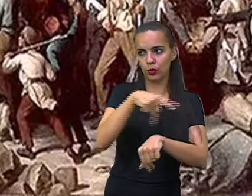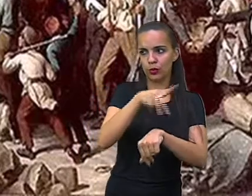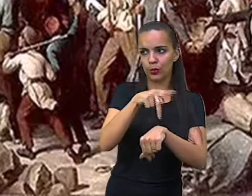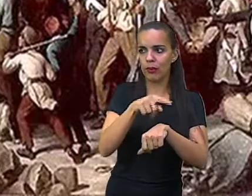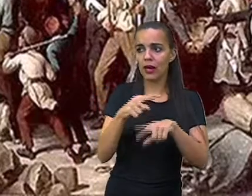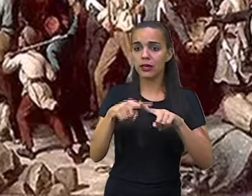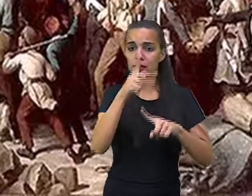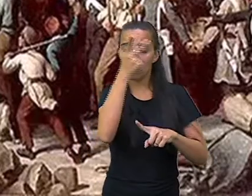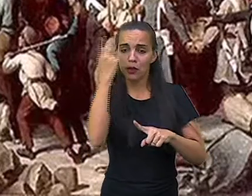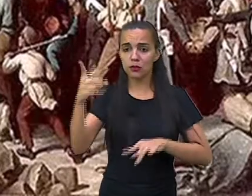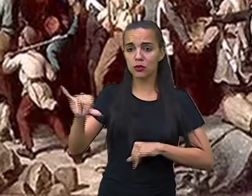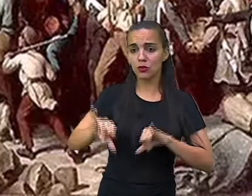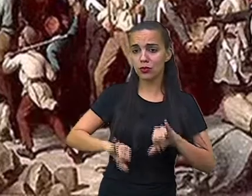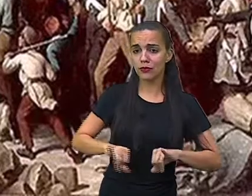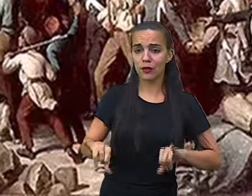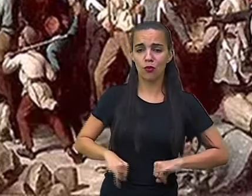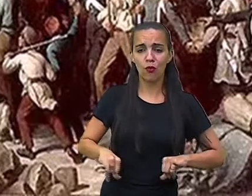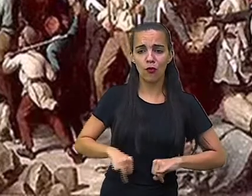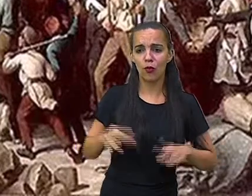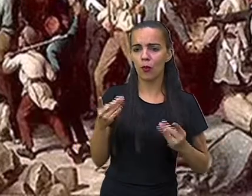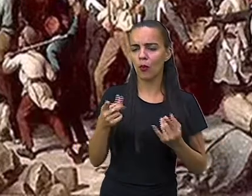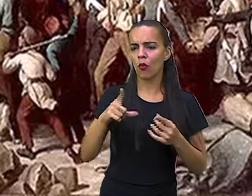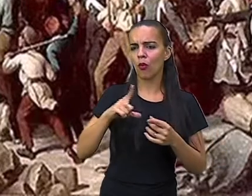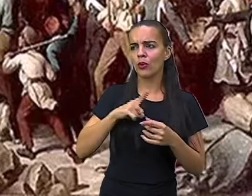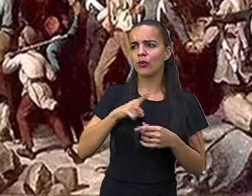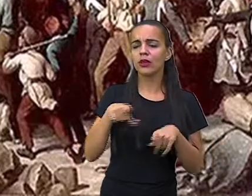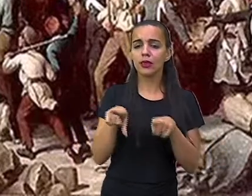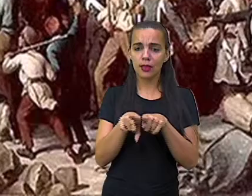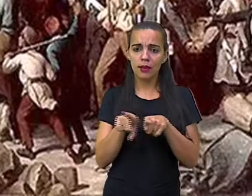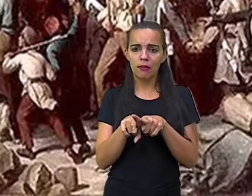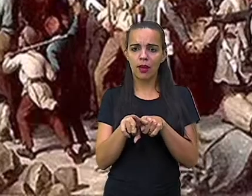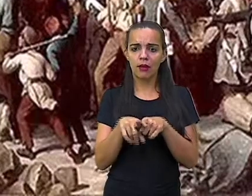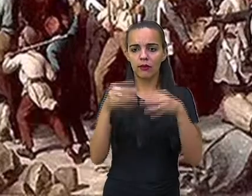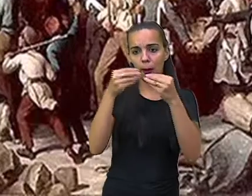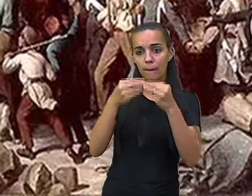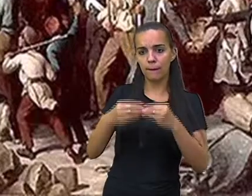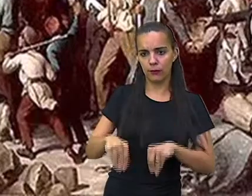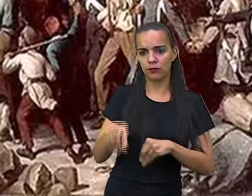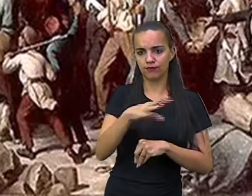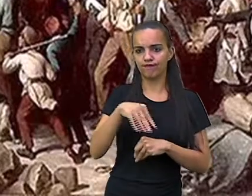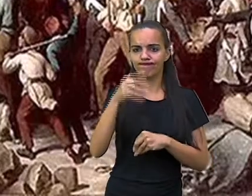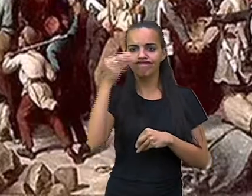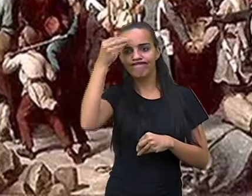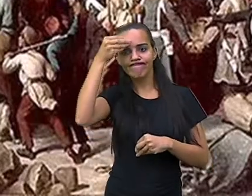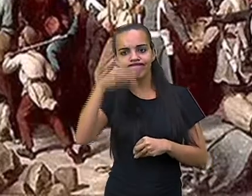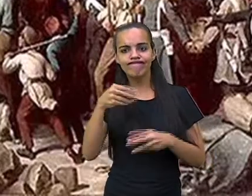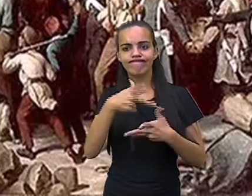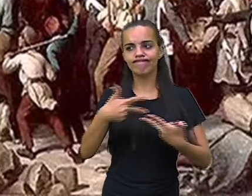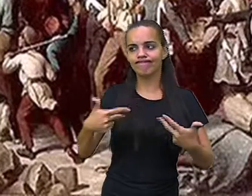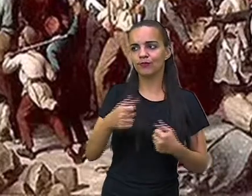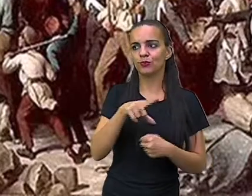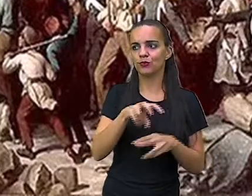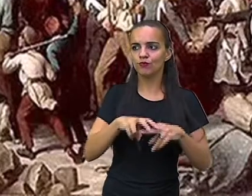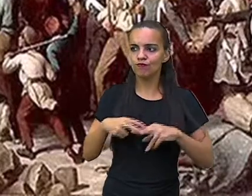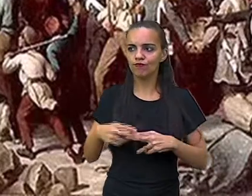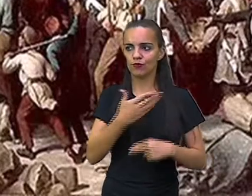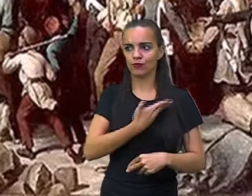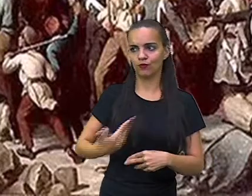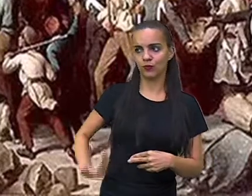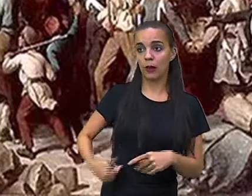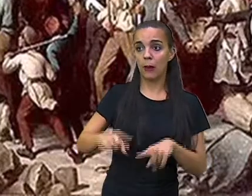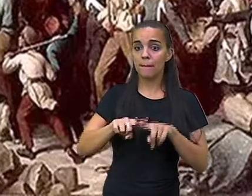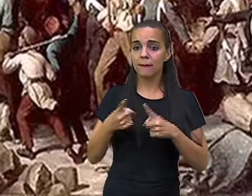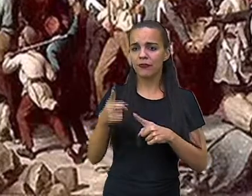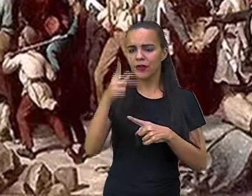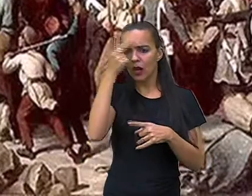também reduziu o consumo. A partir de então, a alta burguesia, o único setor que havia sido